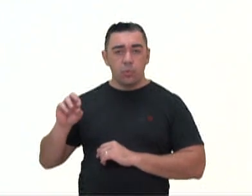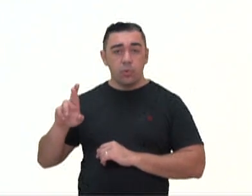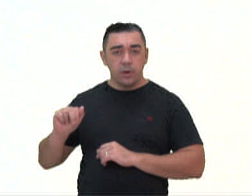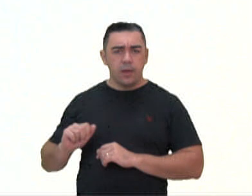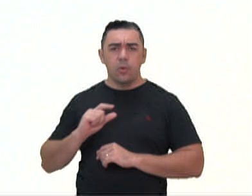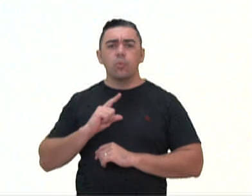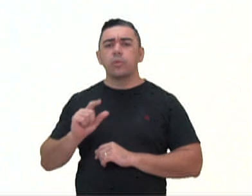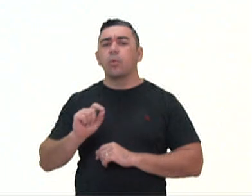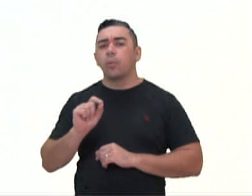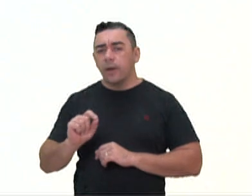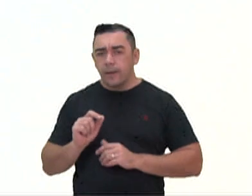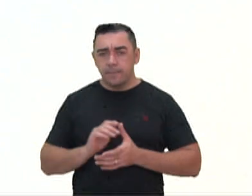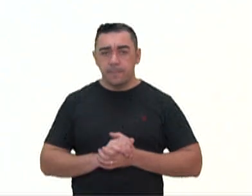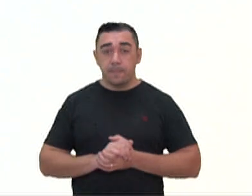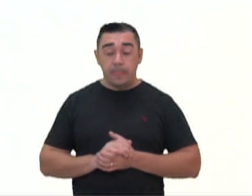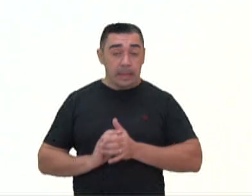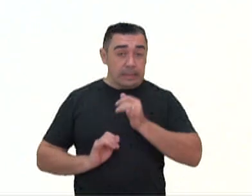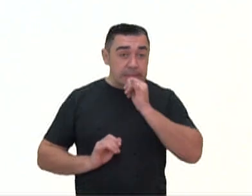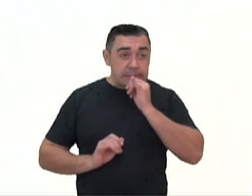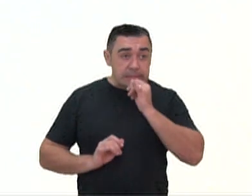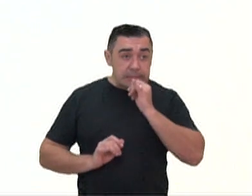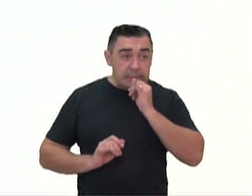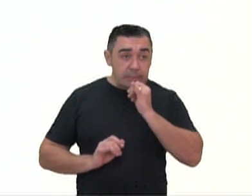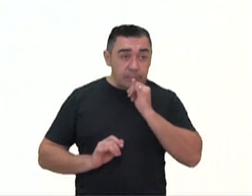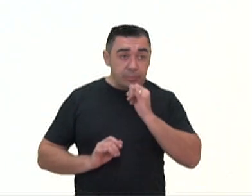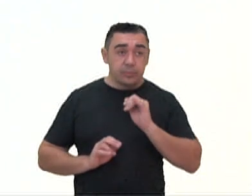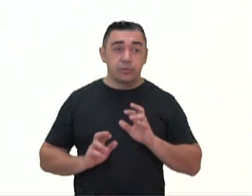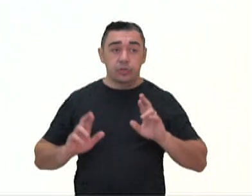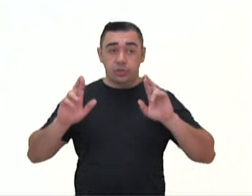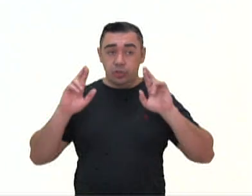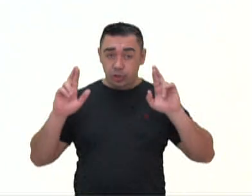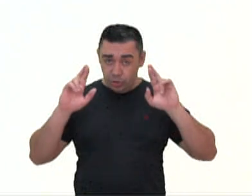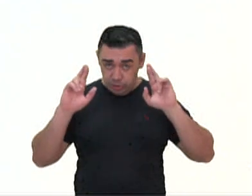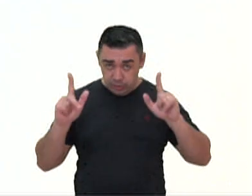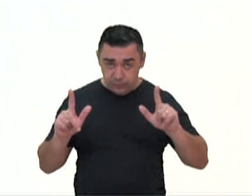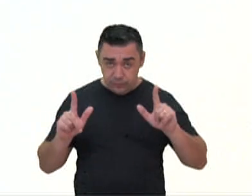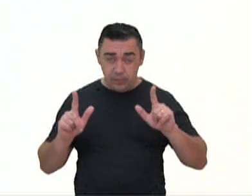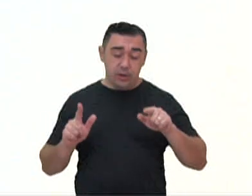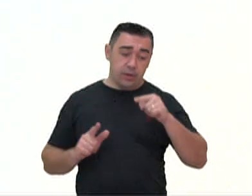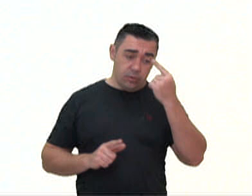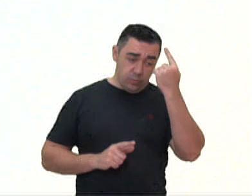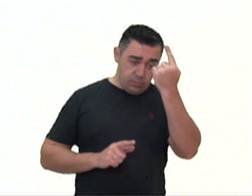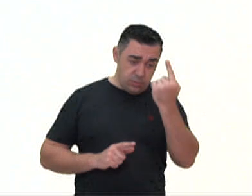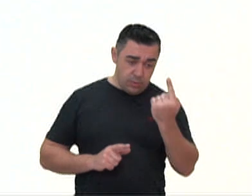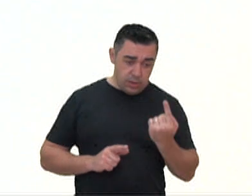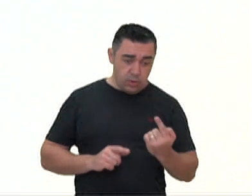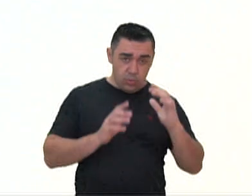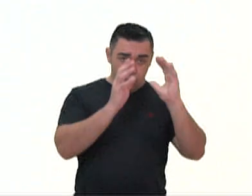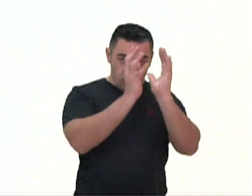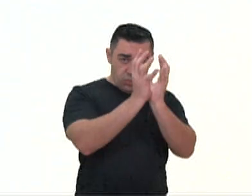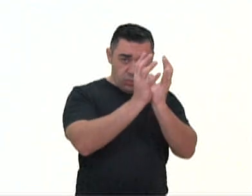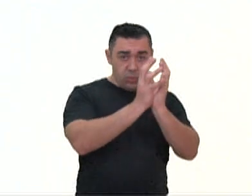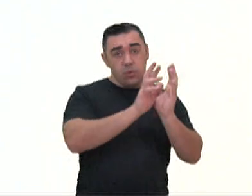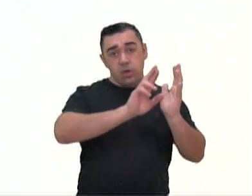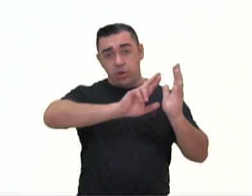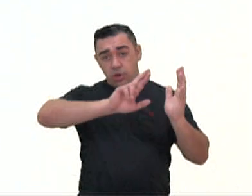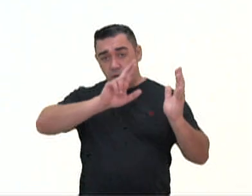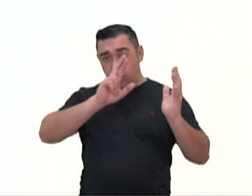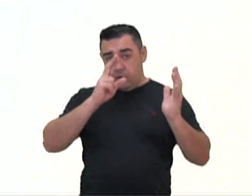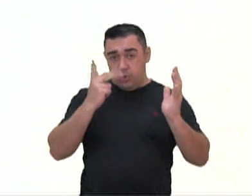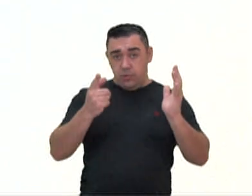ou seja, quando diferentes valores do primeiro conjunto têm